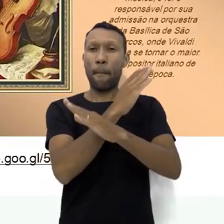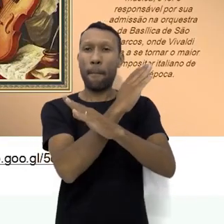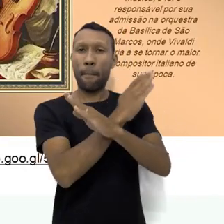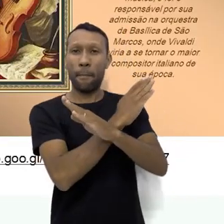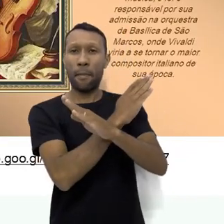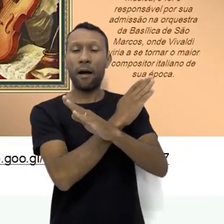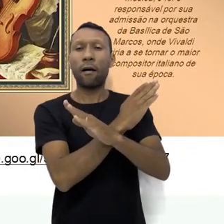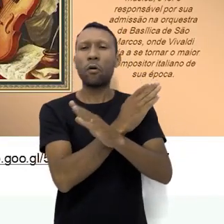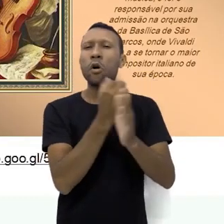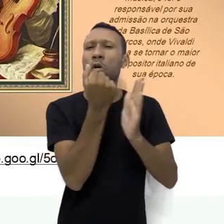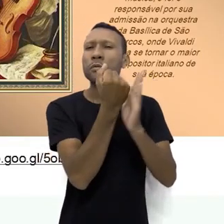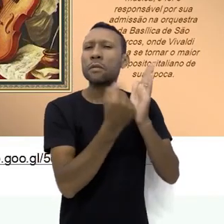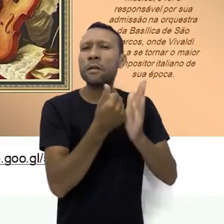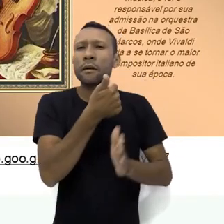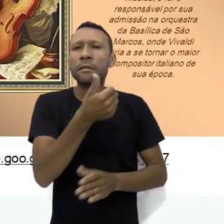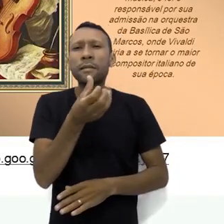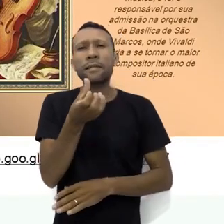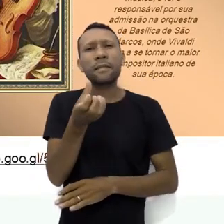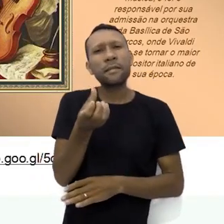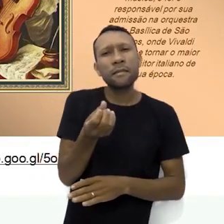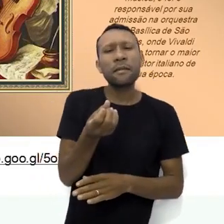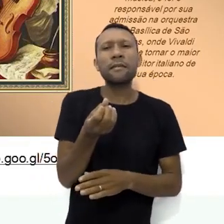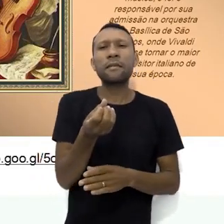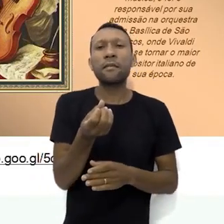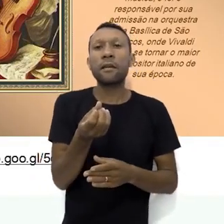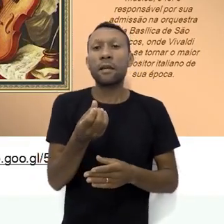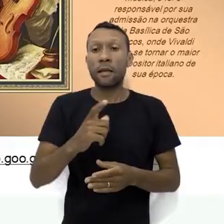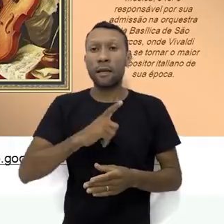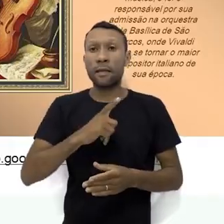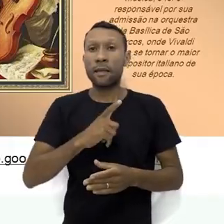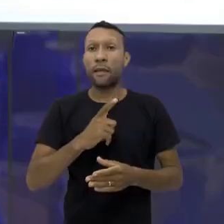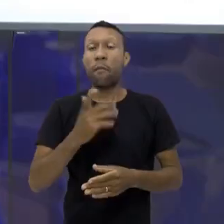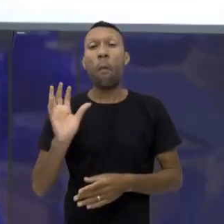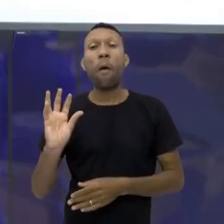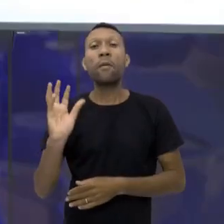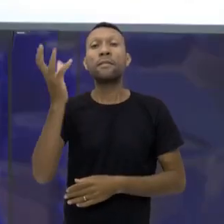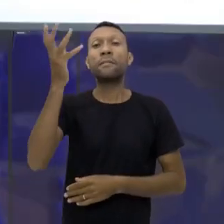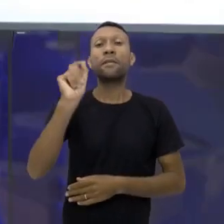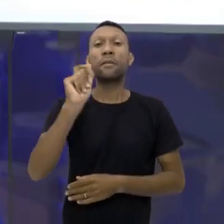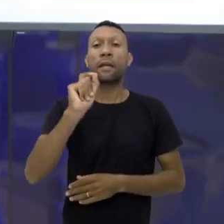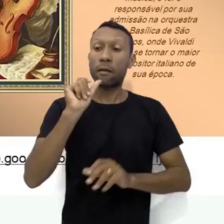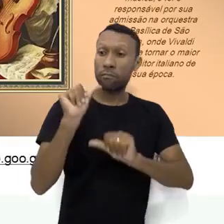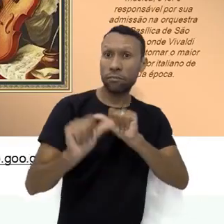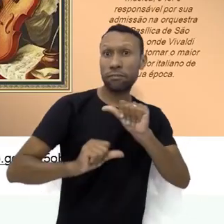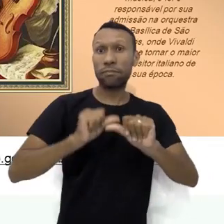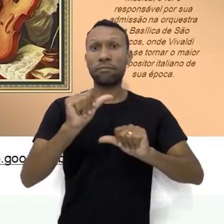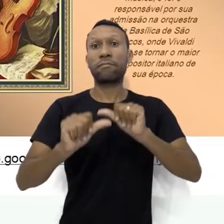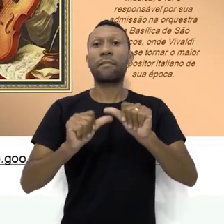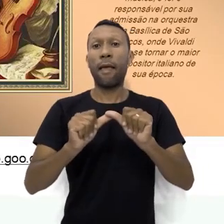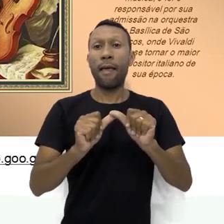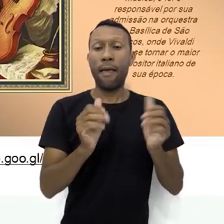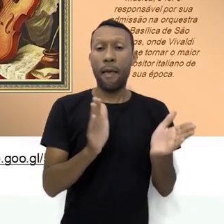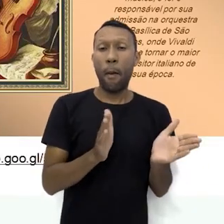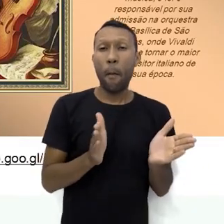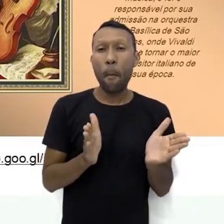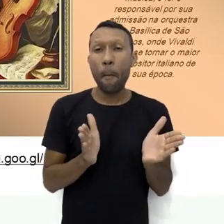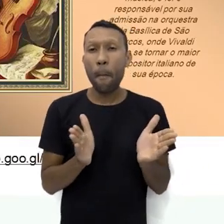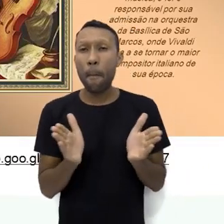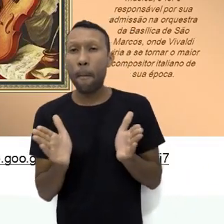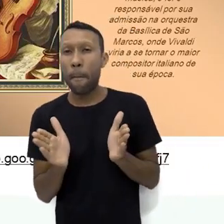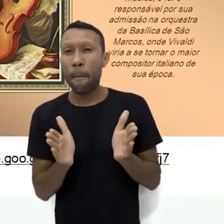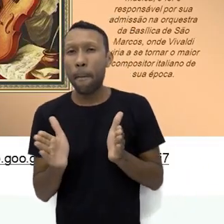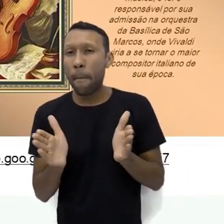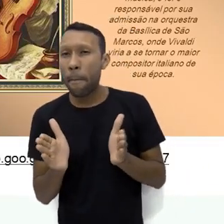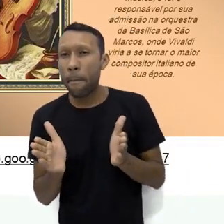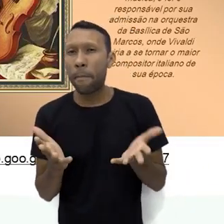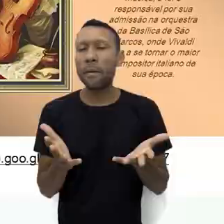século XVI, o movimento barroco ele promove uma mudança marcante. Ou seja, é um período muito fértil